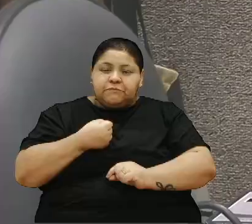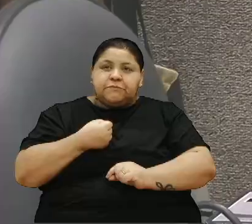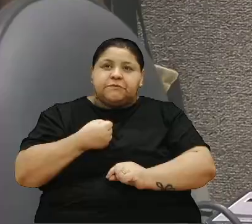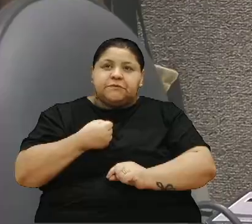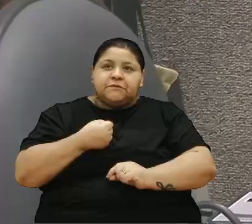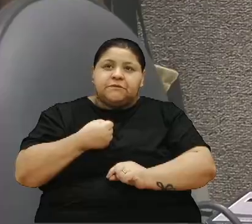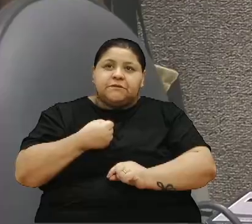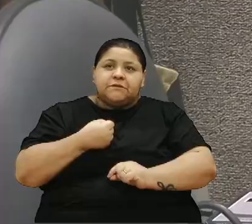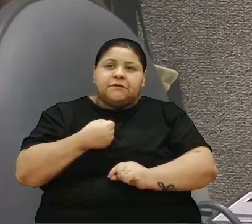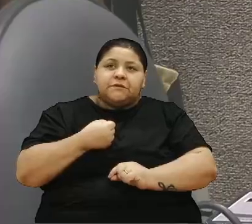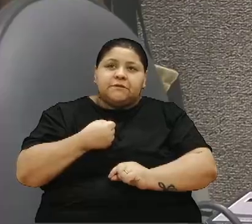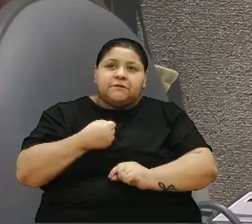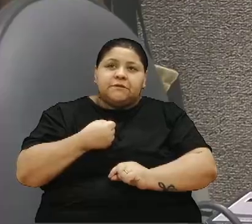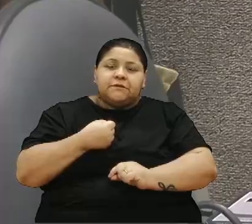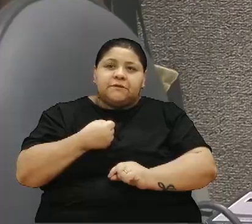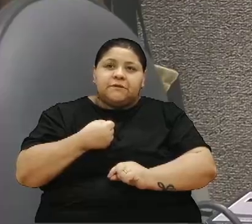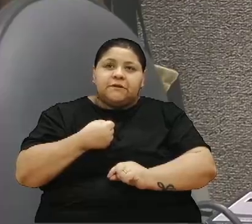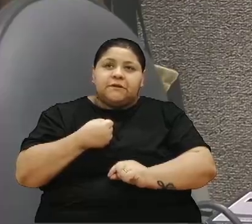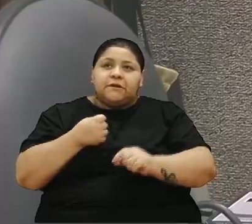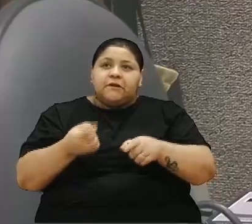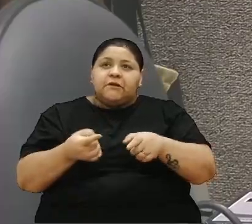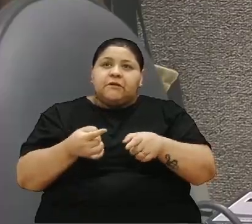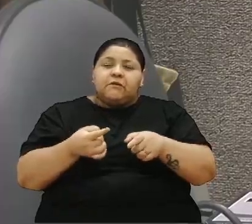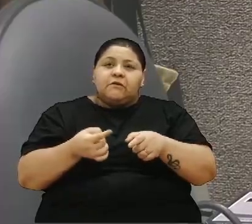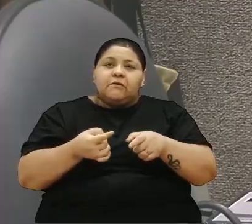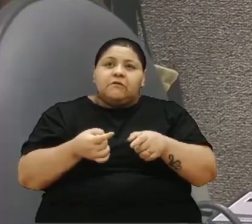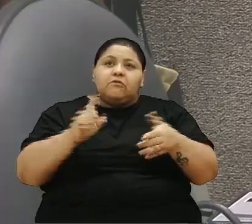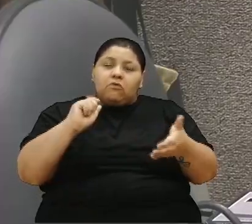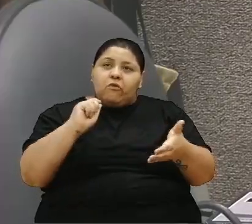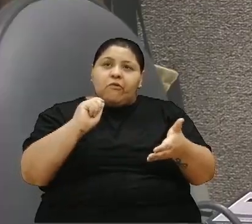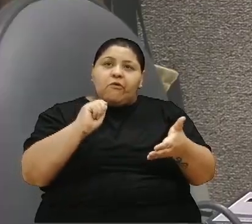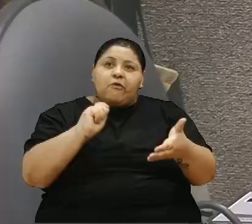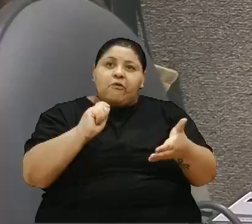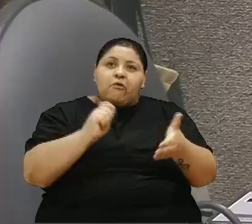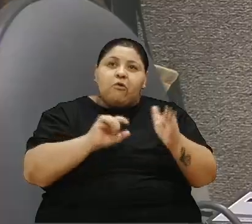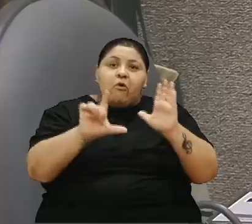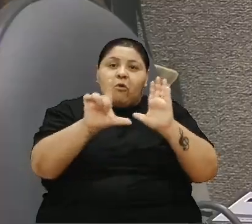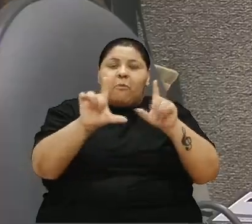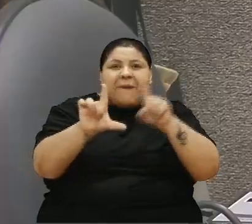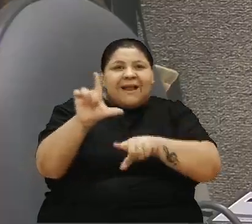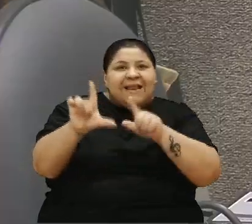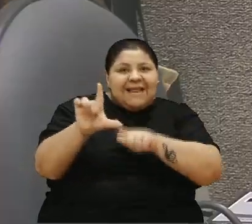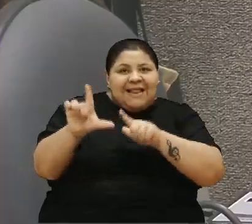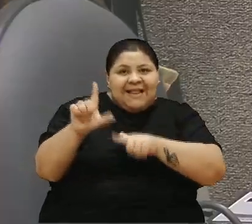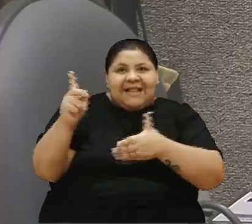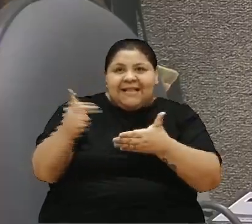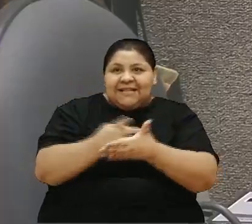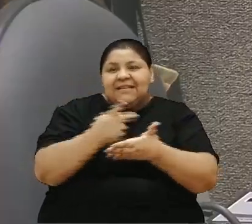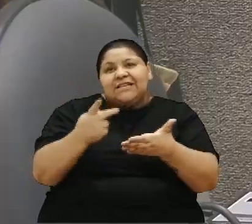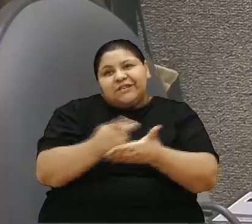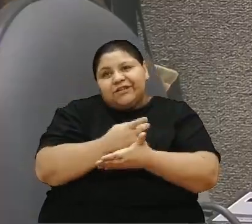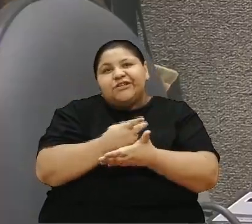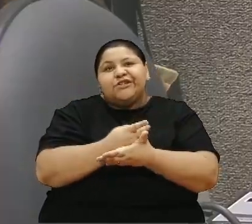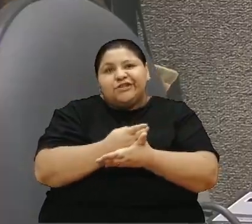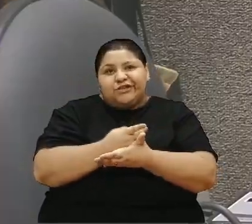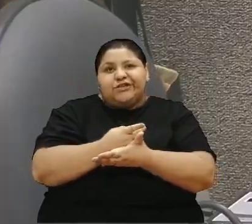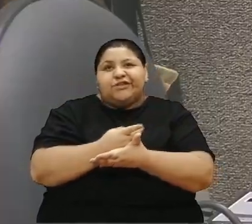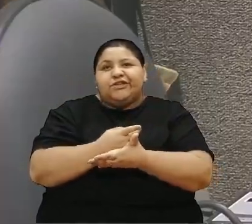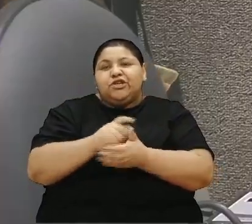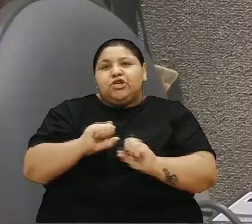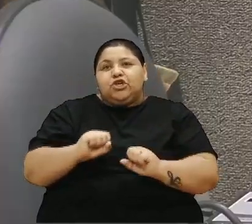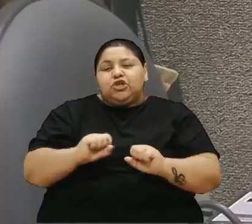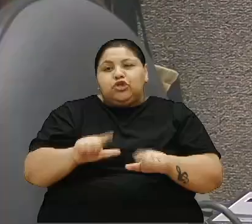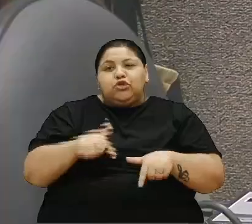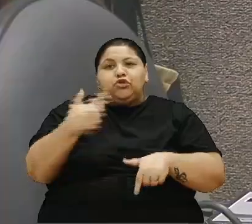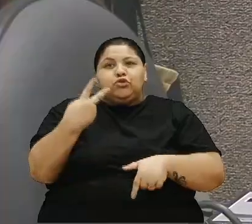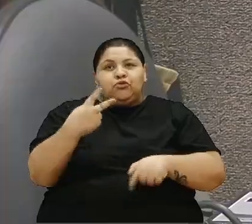ele tinha colocado era certa no outro dia e a RecPark botou uma letra errada. Então, como é 2 pesos e 2 medidas, né? Então,